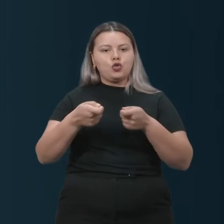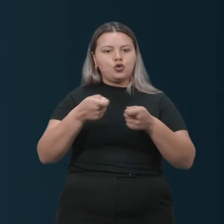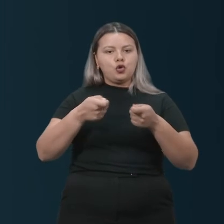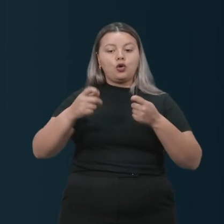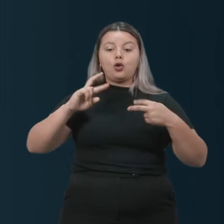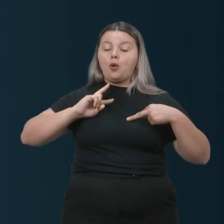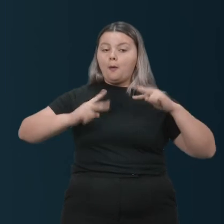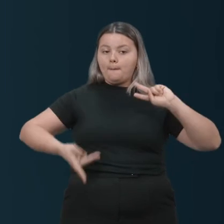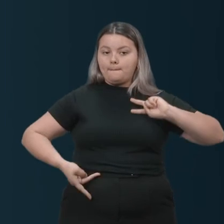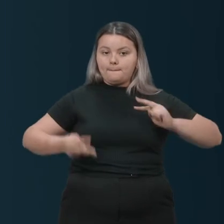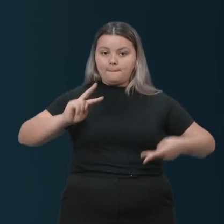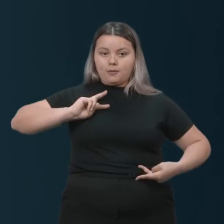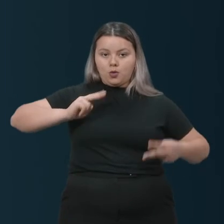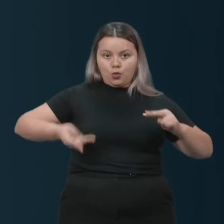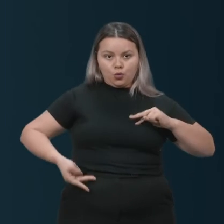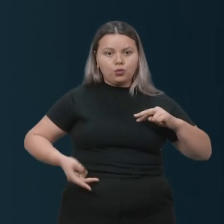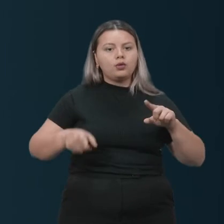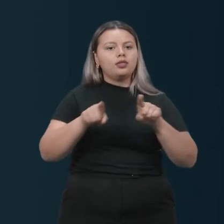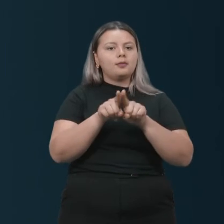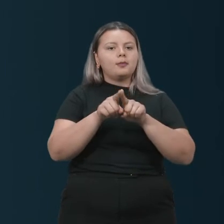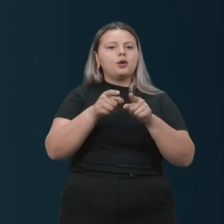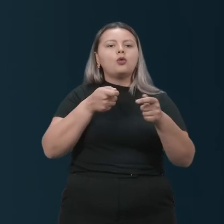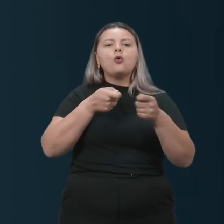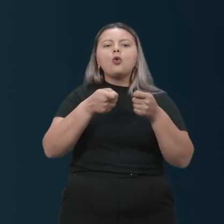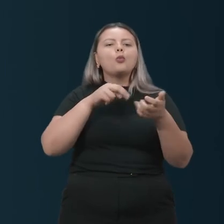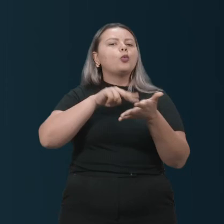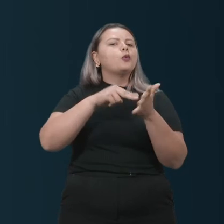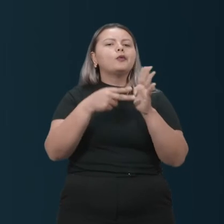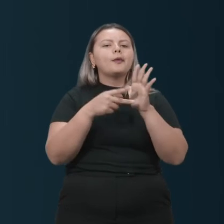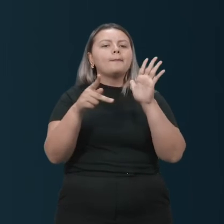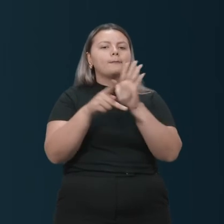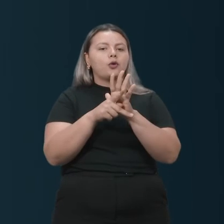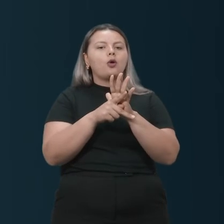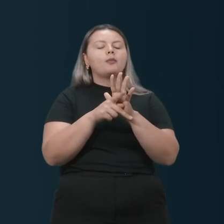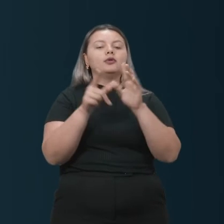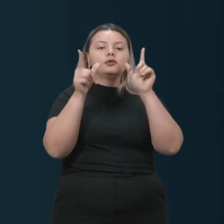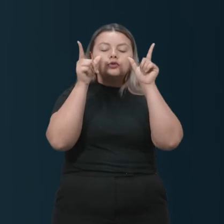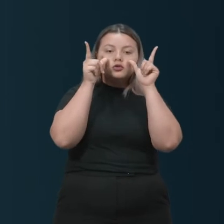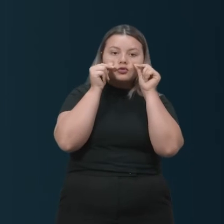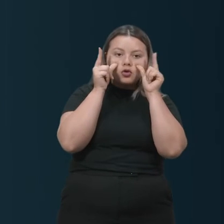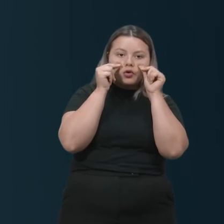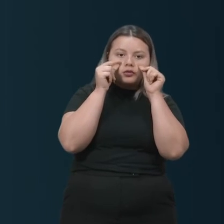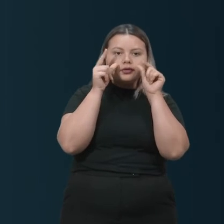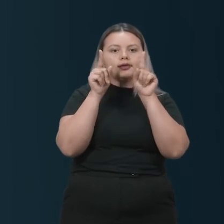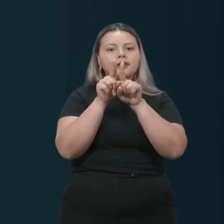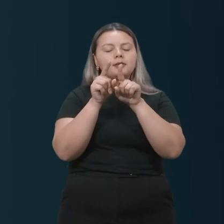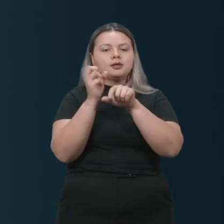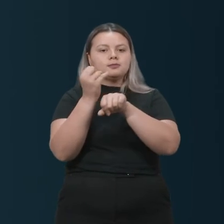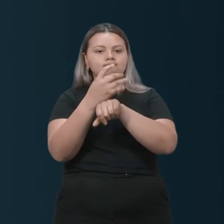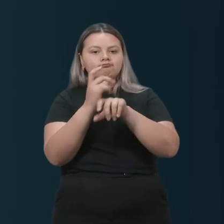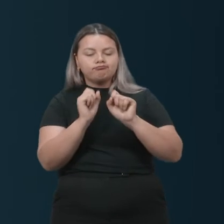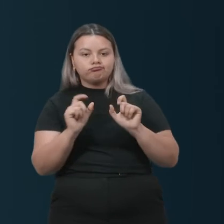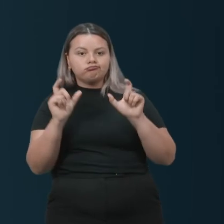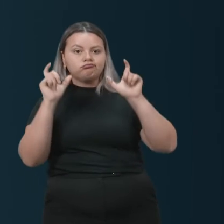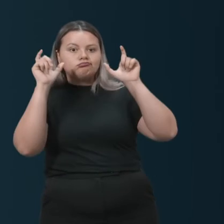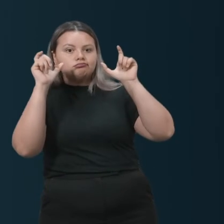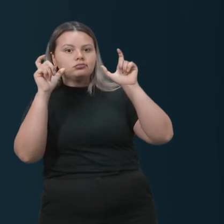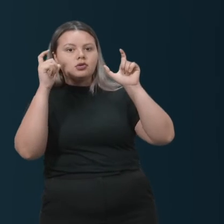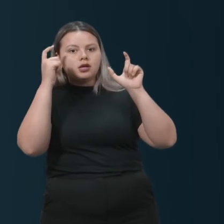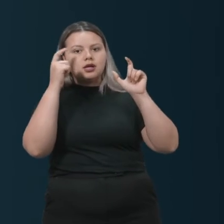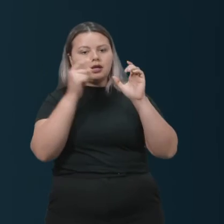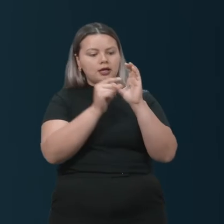controle da liberação de hormônios, o controle do chamado ciclo sono e vigília, que é o que define